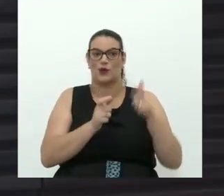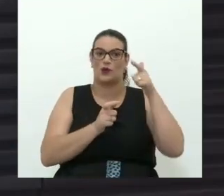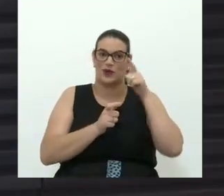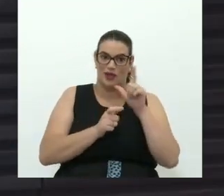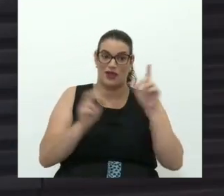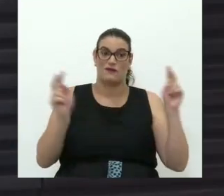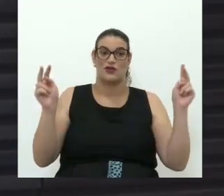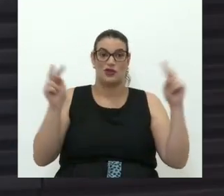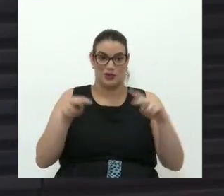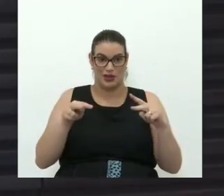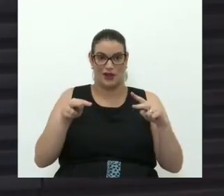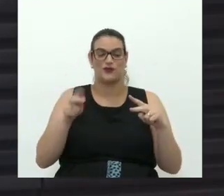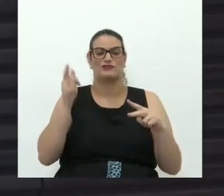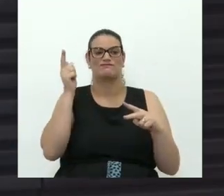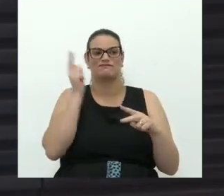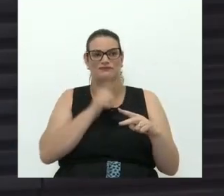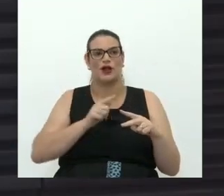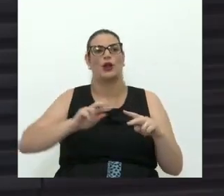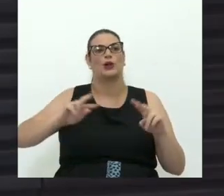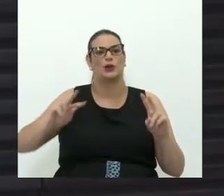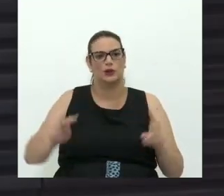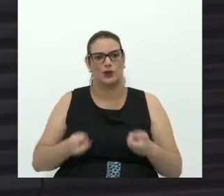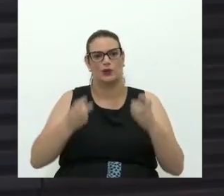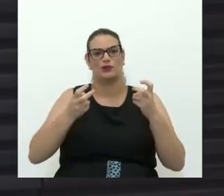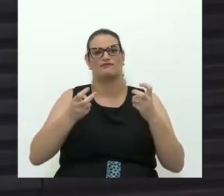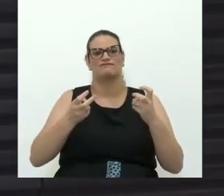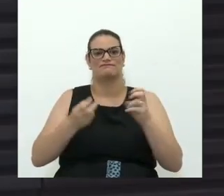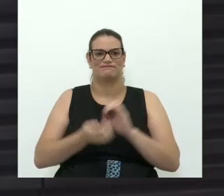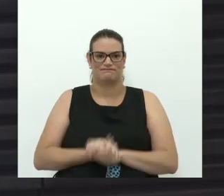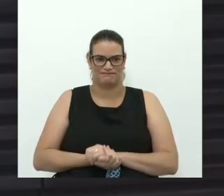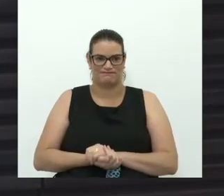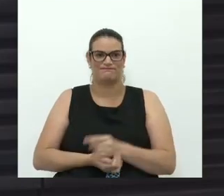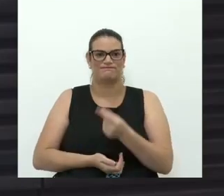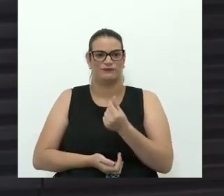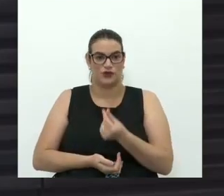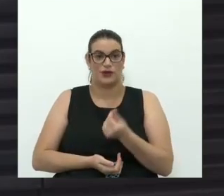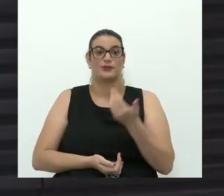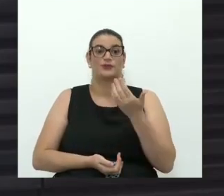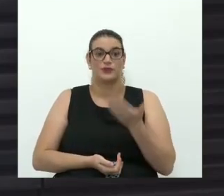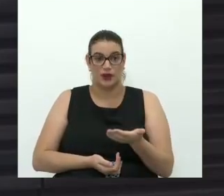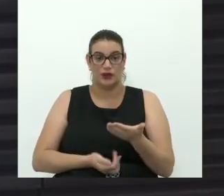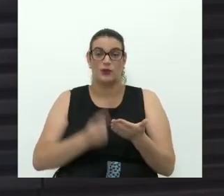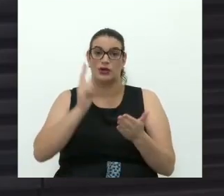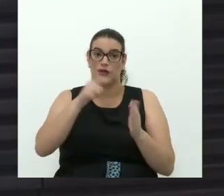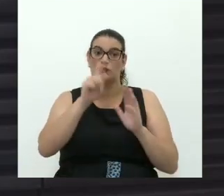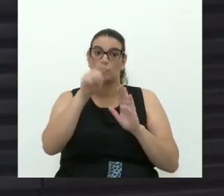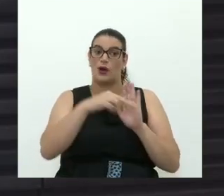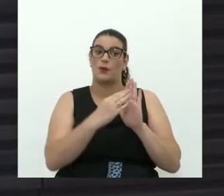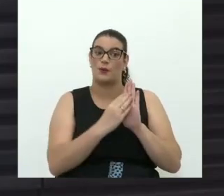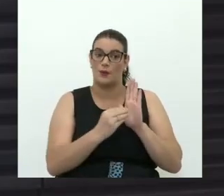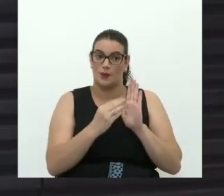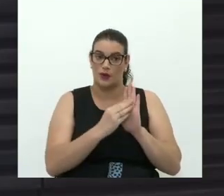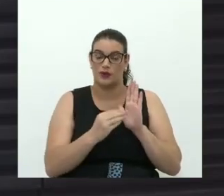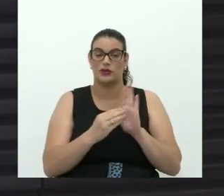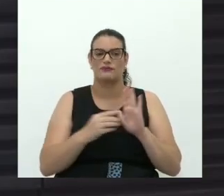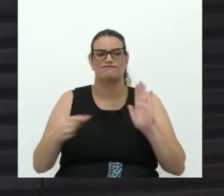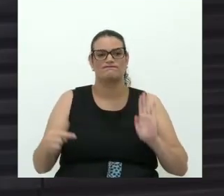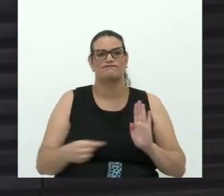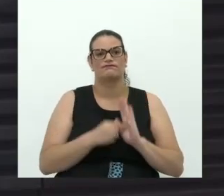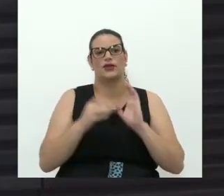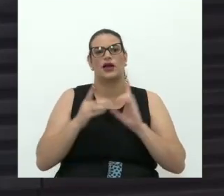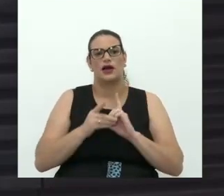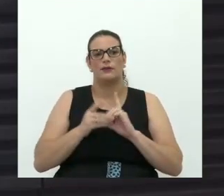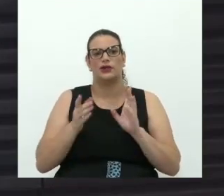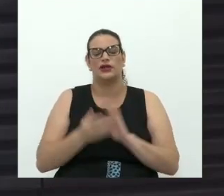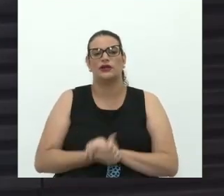visibilidade e tendo visibilidade Tem o quê dinheiro então é o modelo que afeta democracia porque a